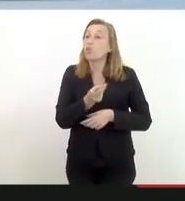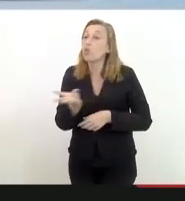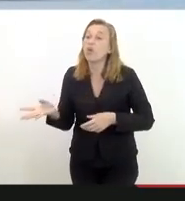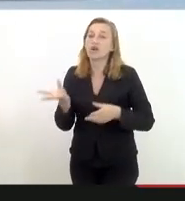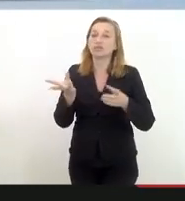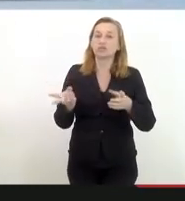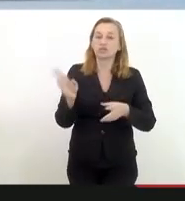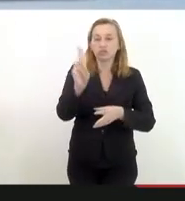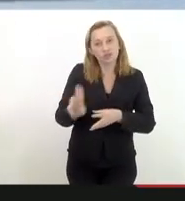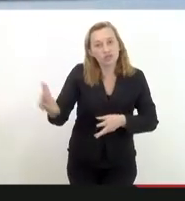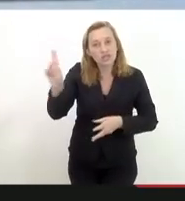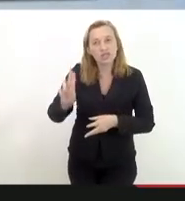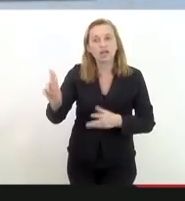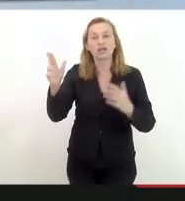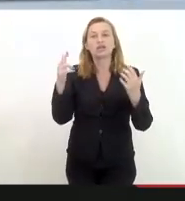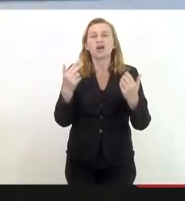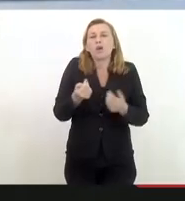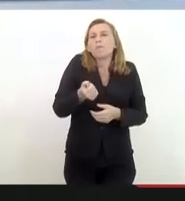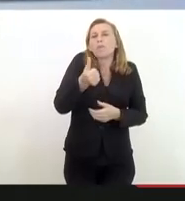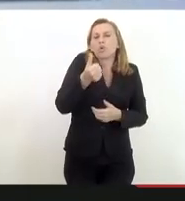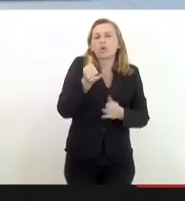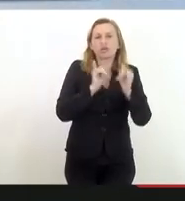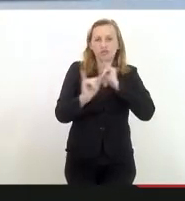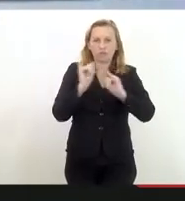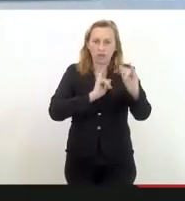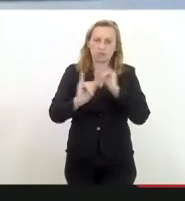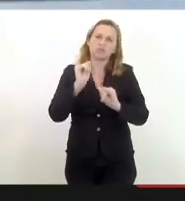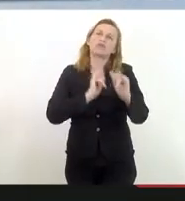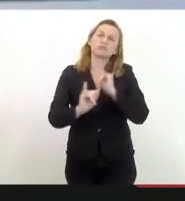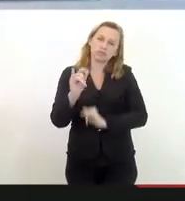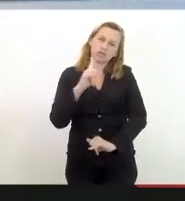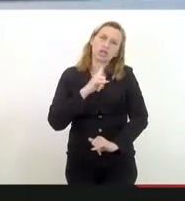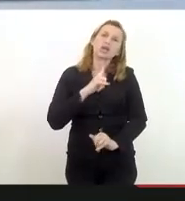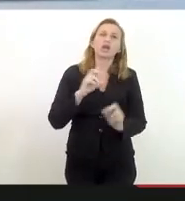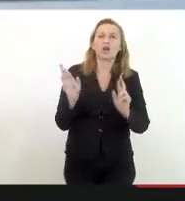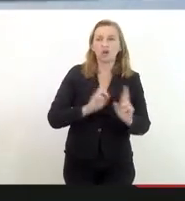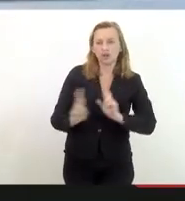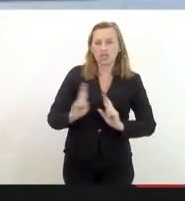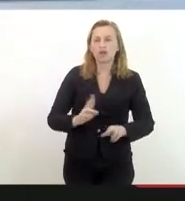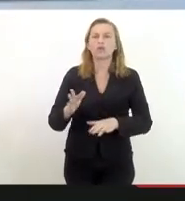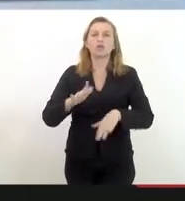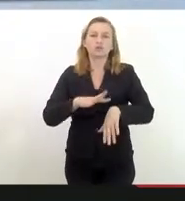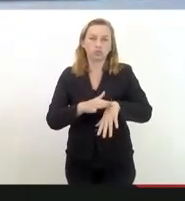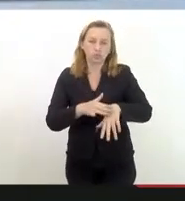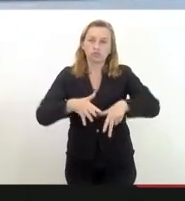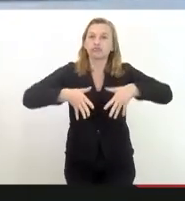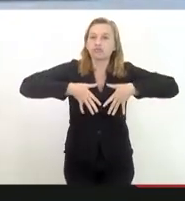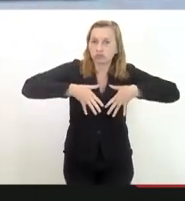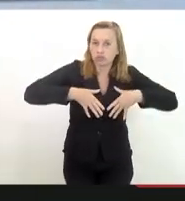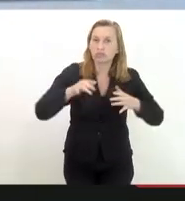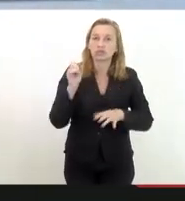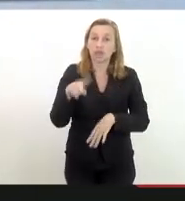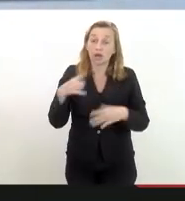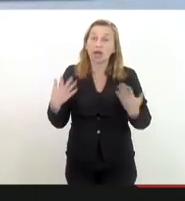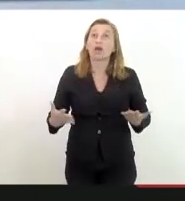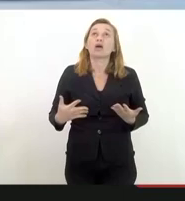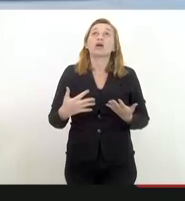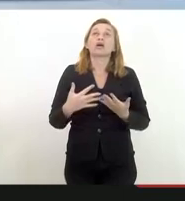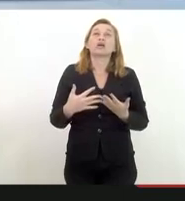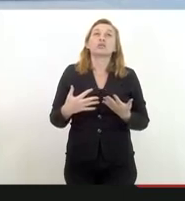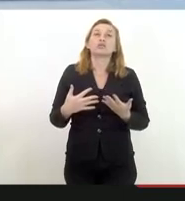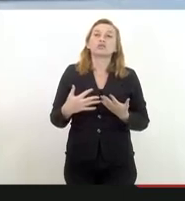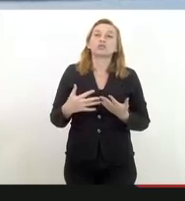as universidades têm tão pouca informação em relação à tuberculose, né?